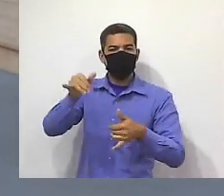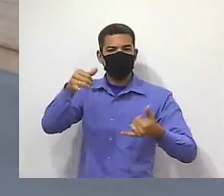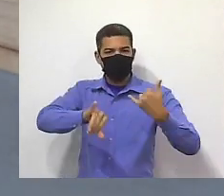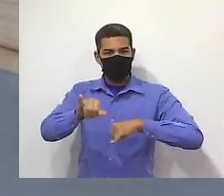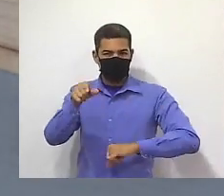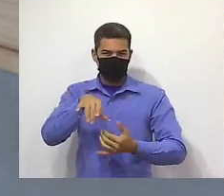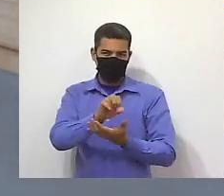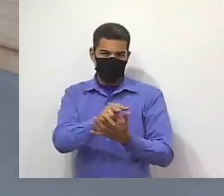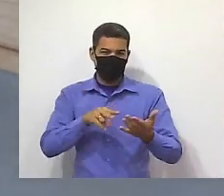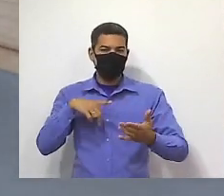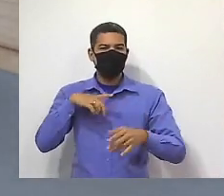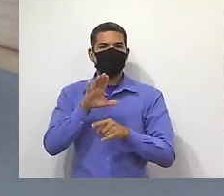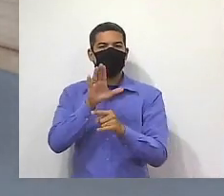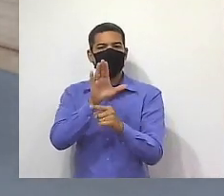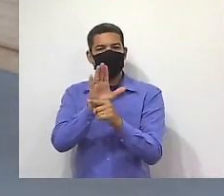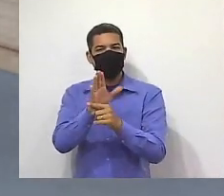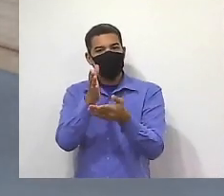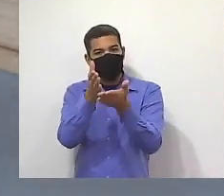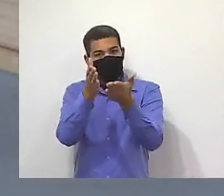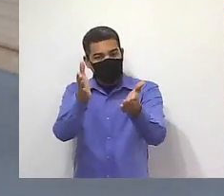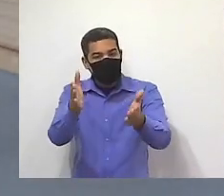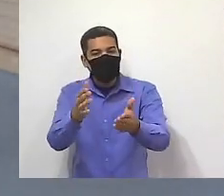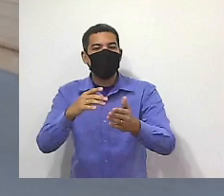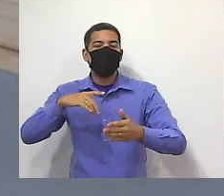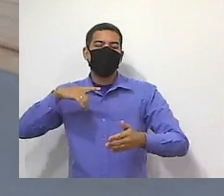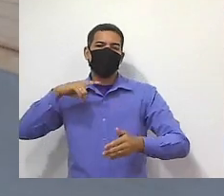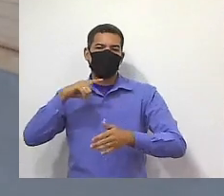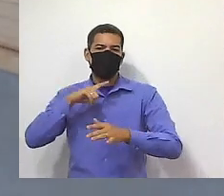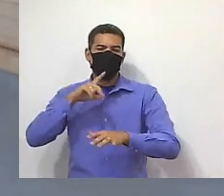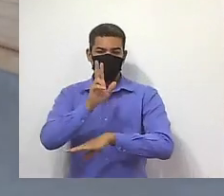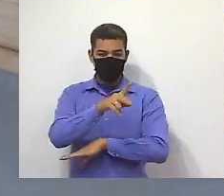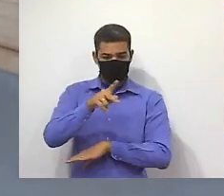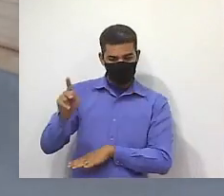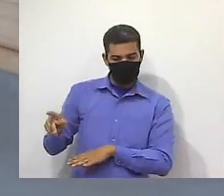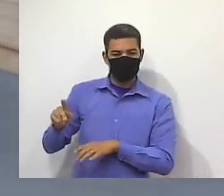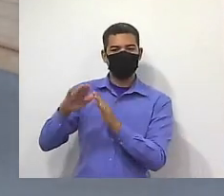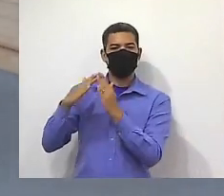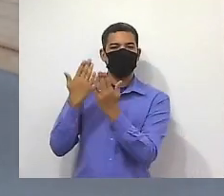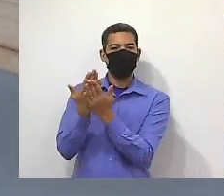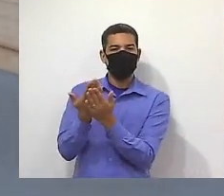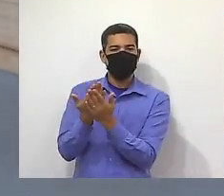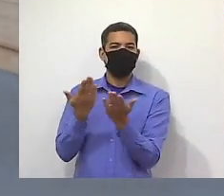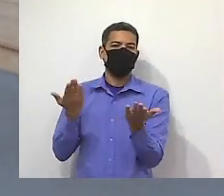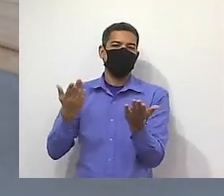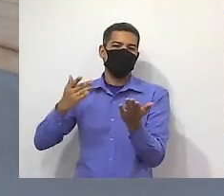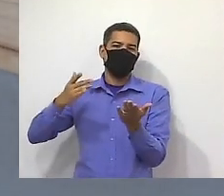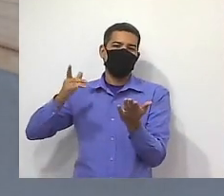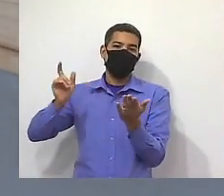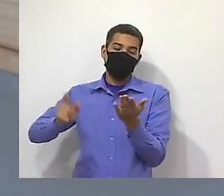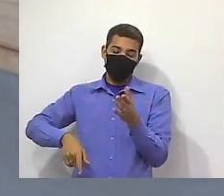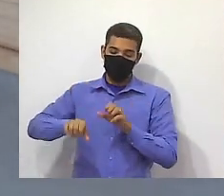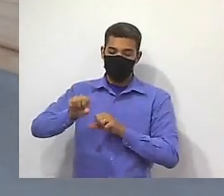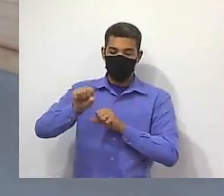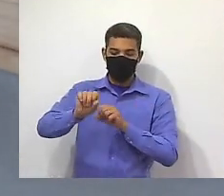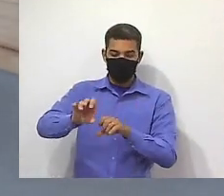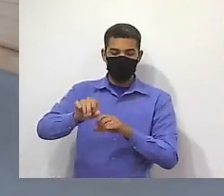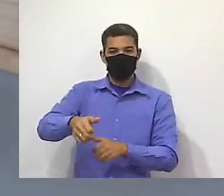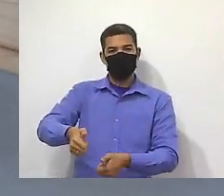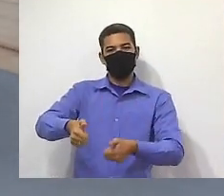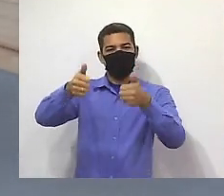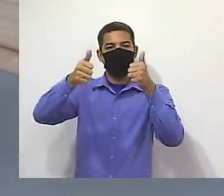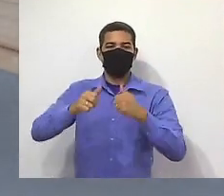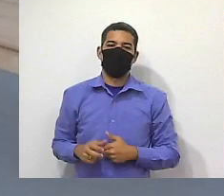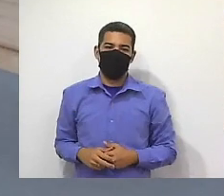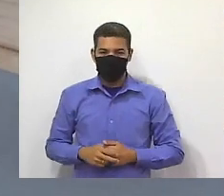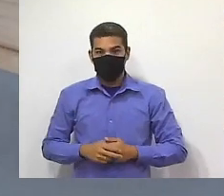aí trabalhando e ajudando você, junto com o seu professor na sua escola, a ter uma educação melhor. Então, na aula de